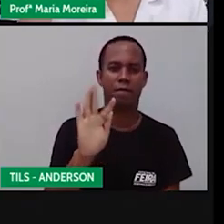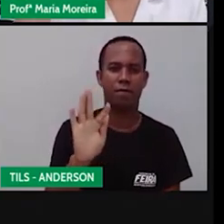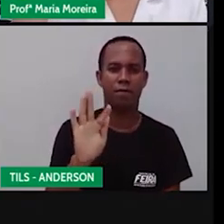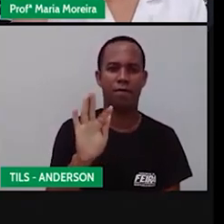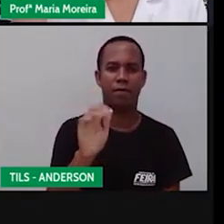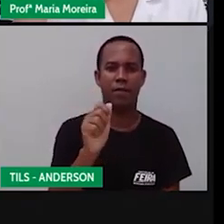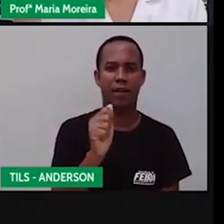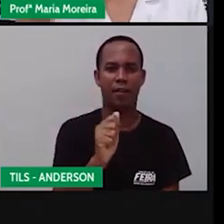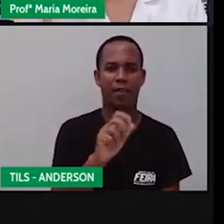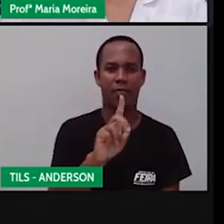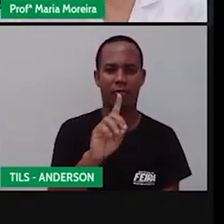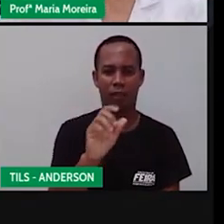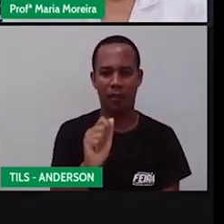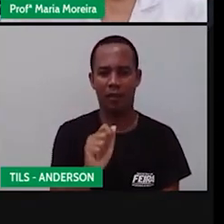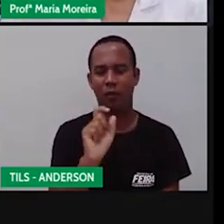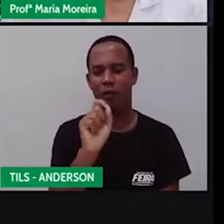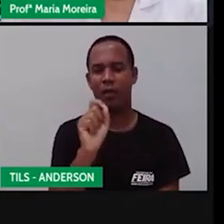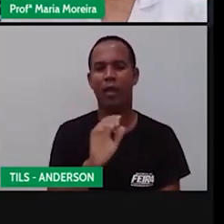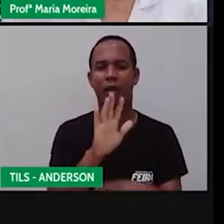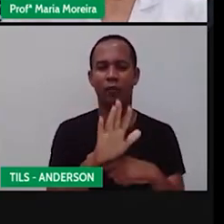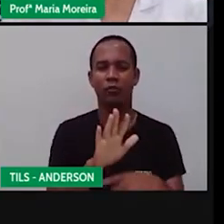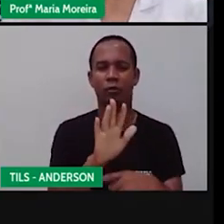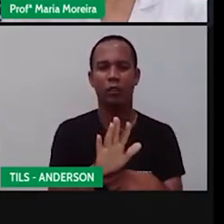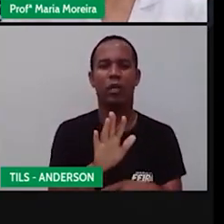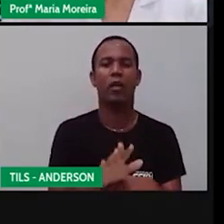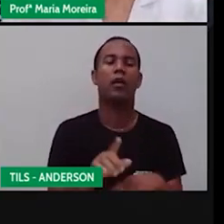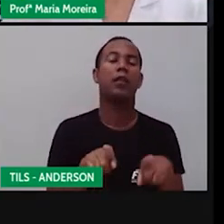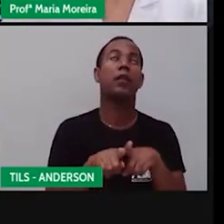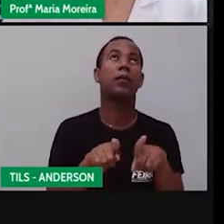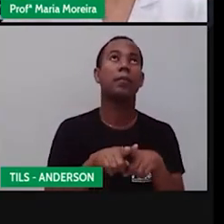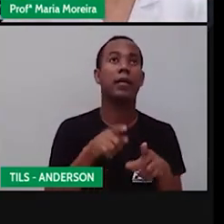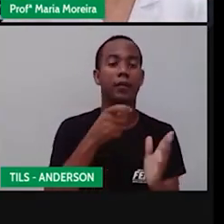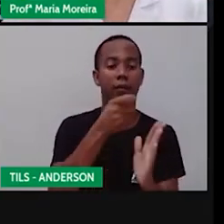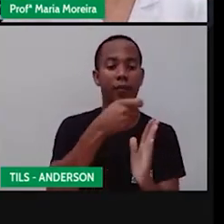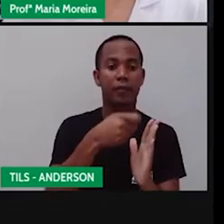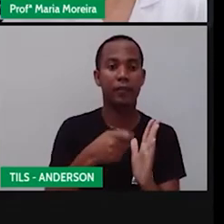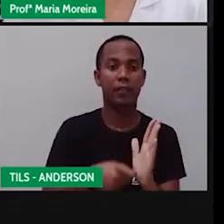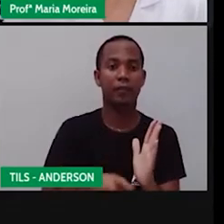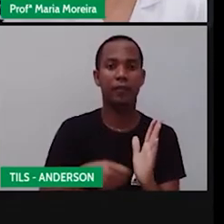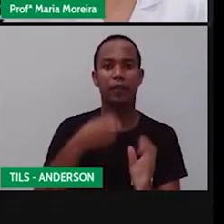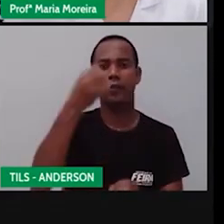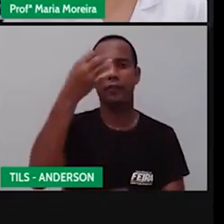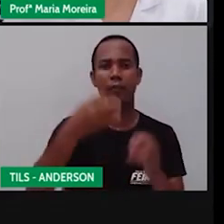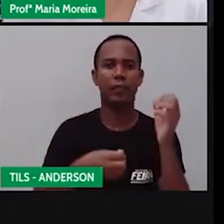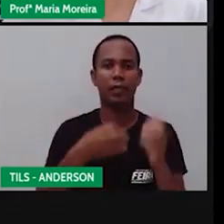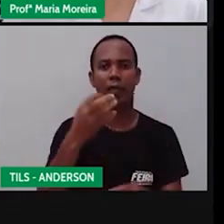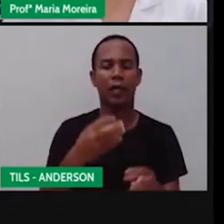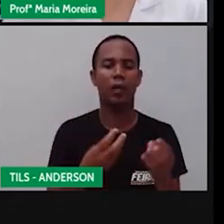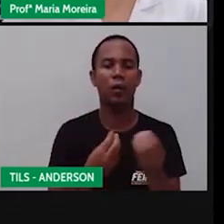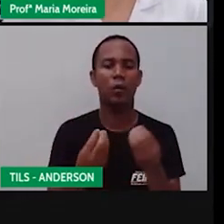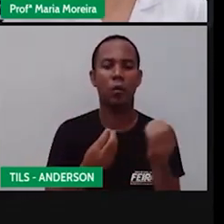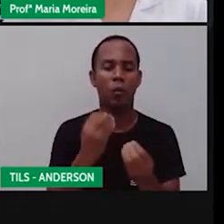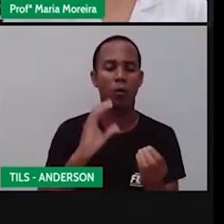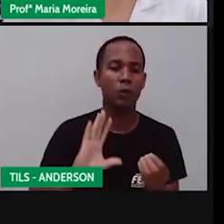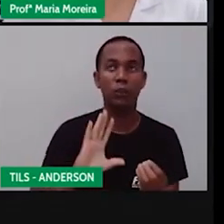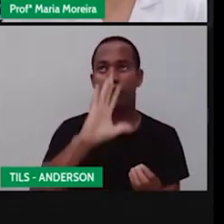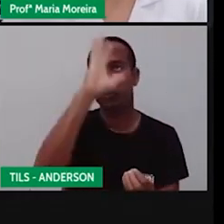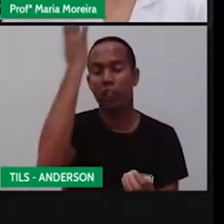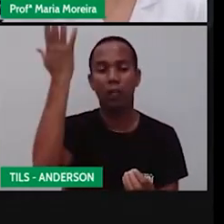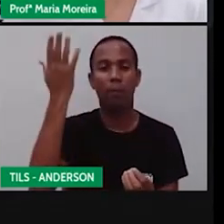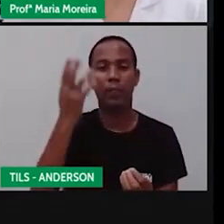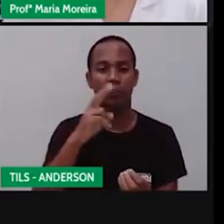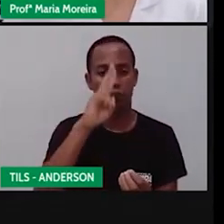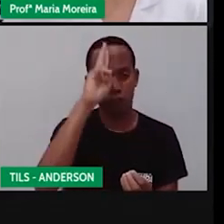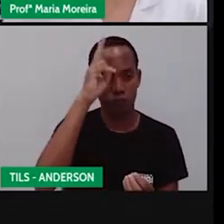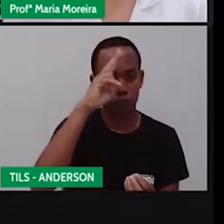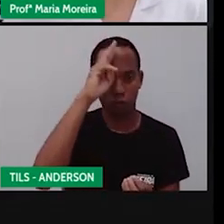o quê? Pensar em tudo isso. Não é isso? Estamos falando do modo como os acontecimentos irão o quê?